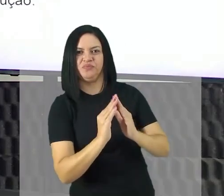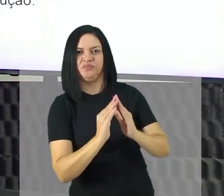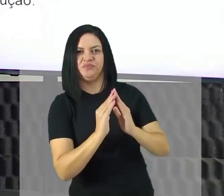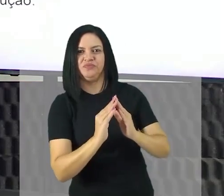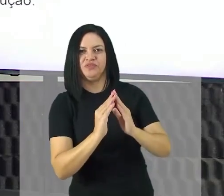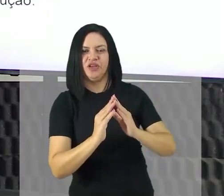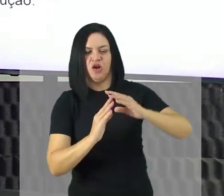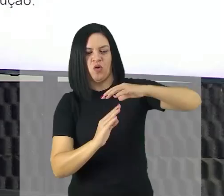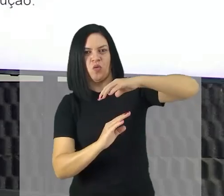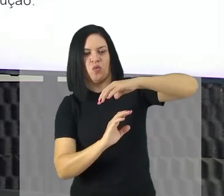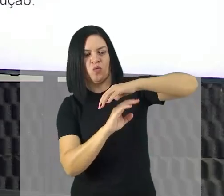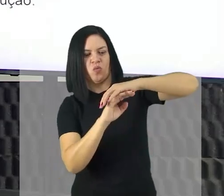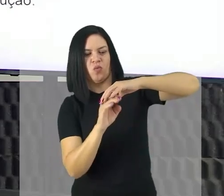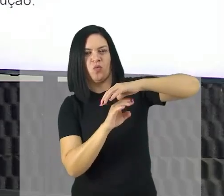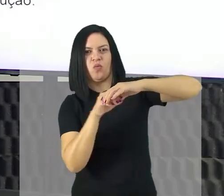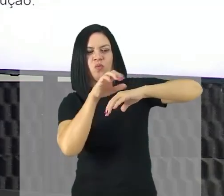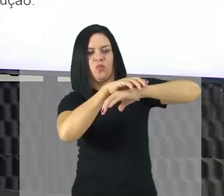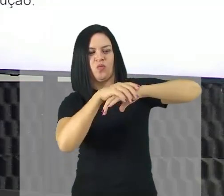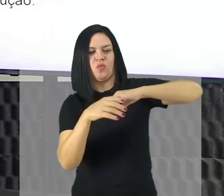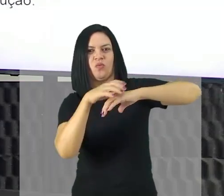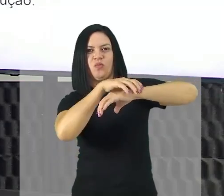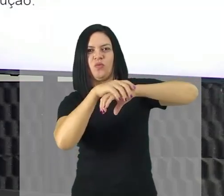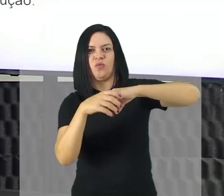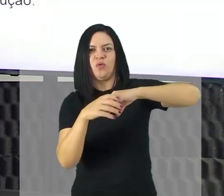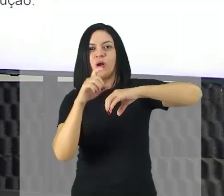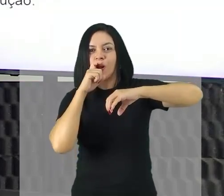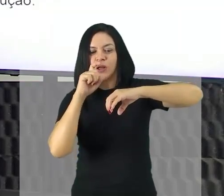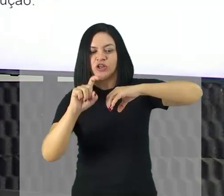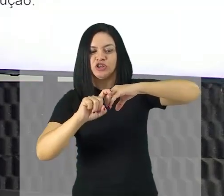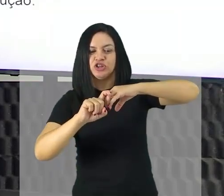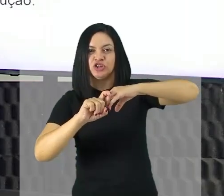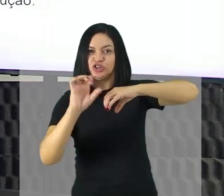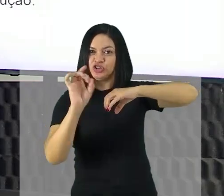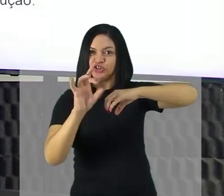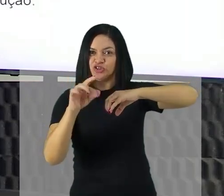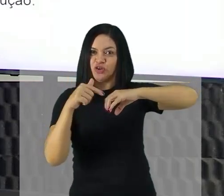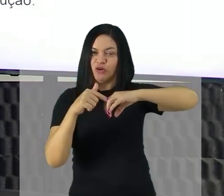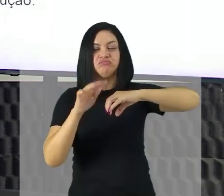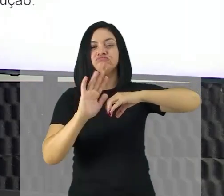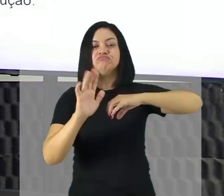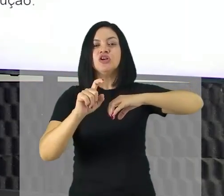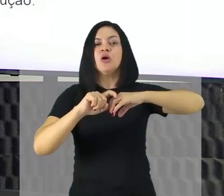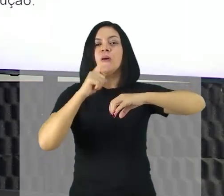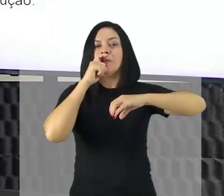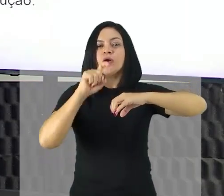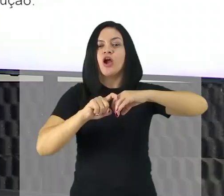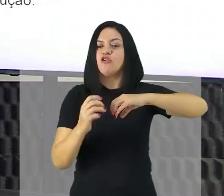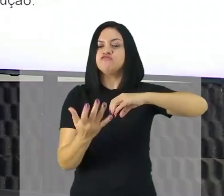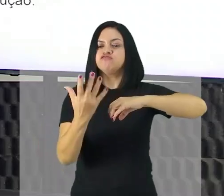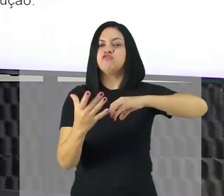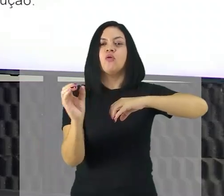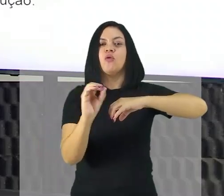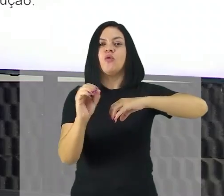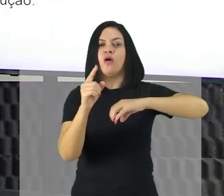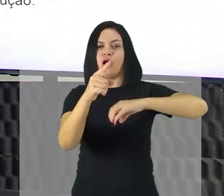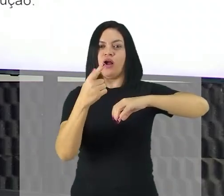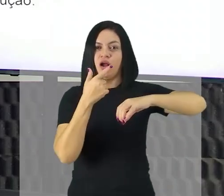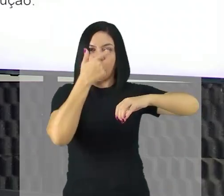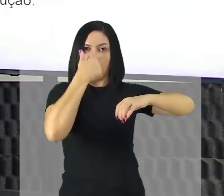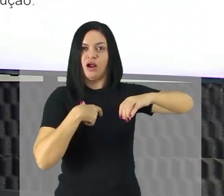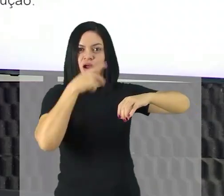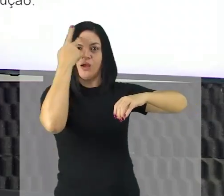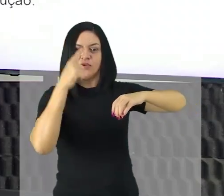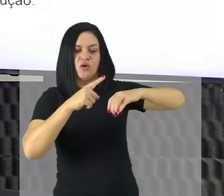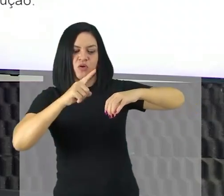os igluizinhos de gelo. Não é porque lá só tinha gelo, é porque gelo é um bom isolante. Então, quando ele entra naquele iglu